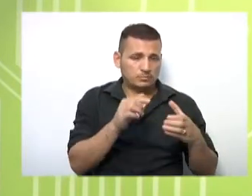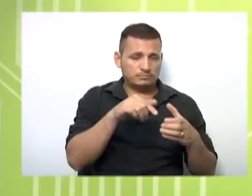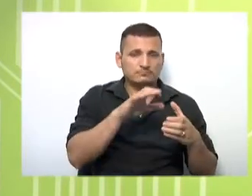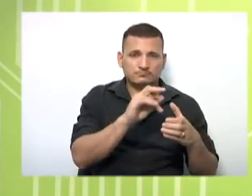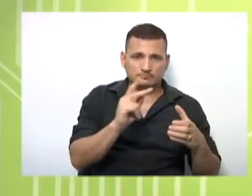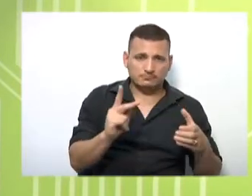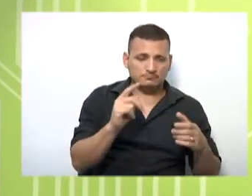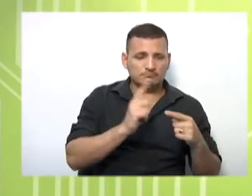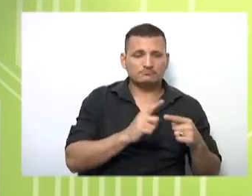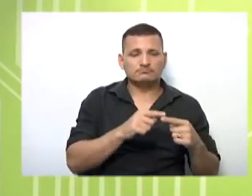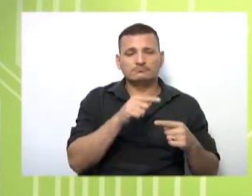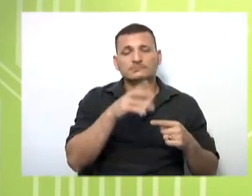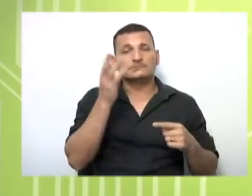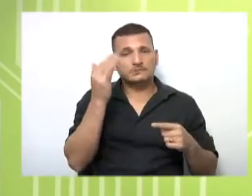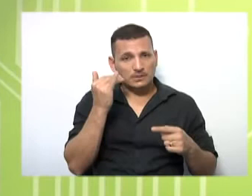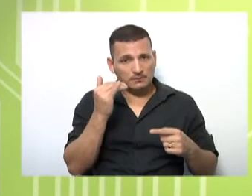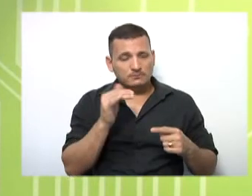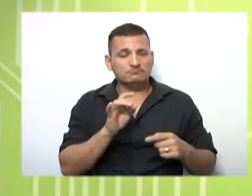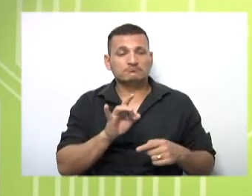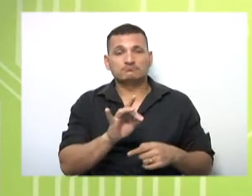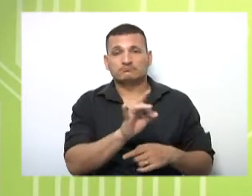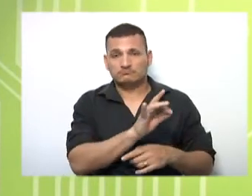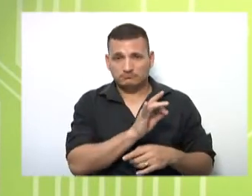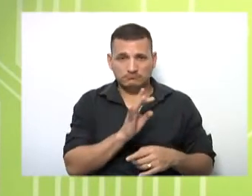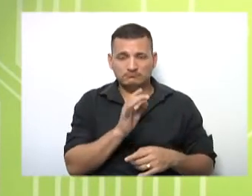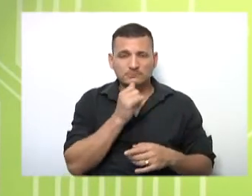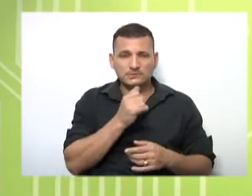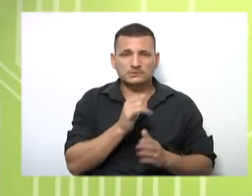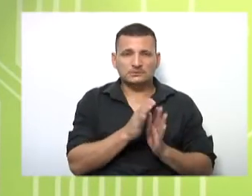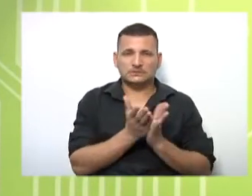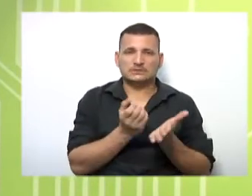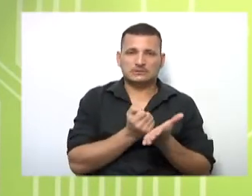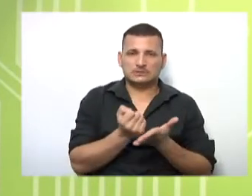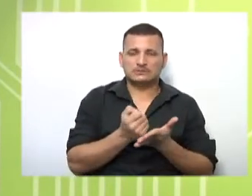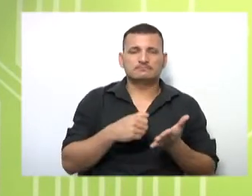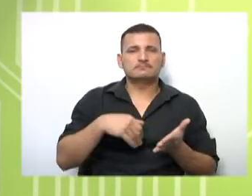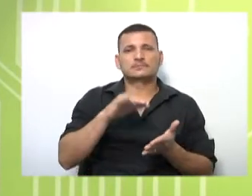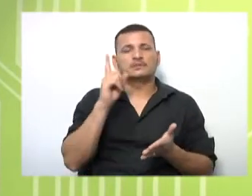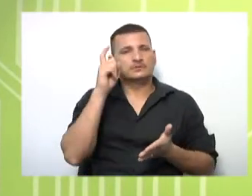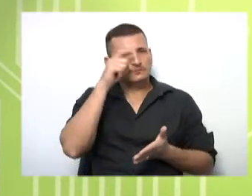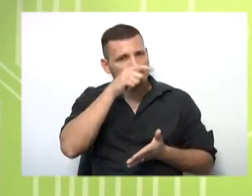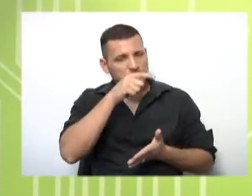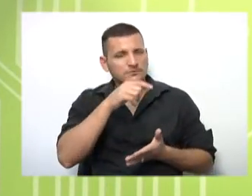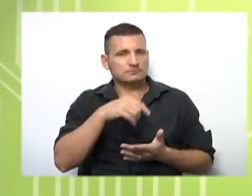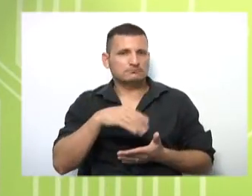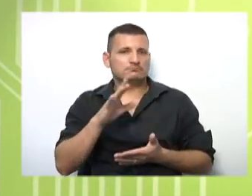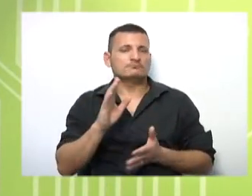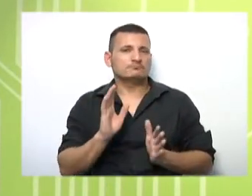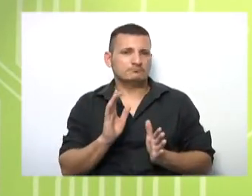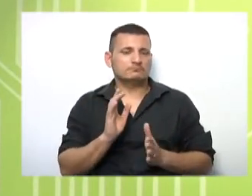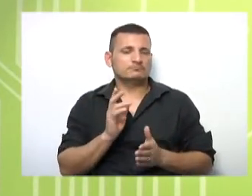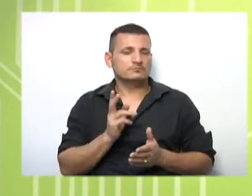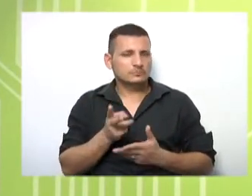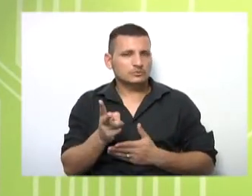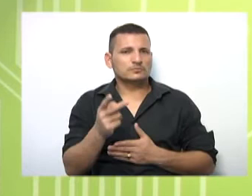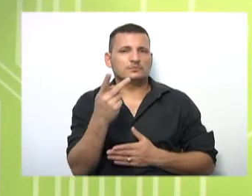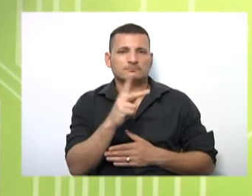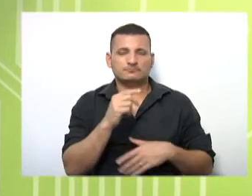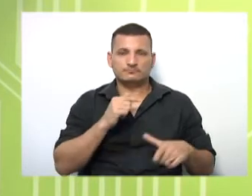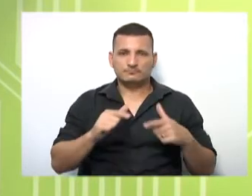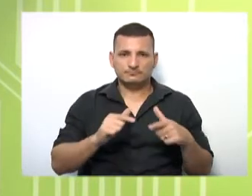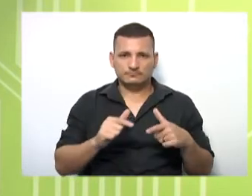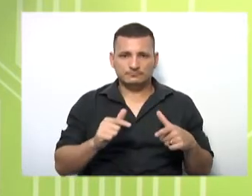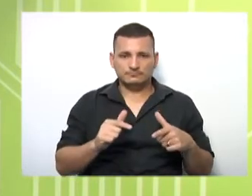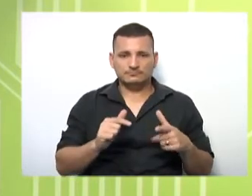pois sabem que de maneira individual, com carteira assinada, vai ser mais difícil sua contratação, vai ser mais difícil ele manter o seu